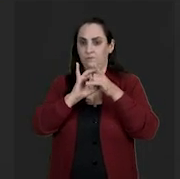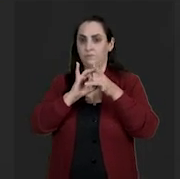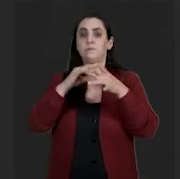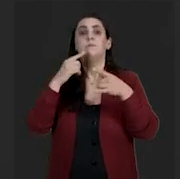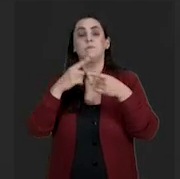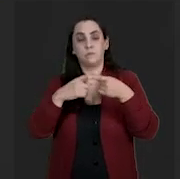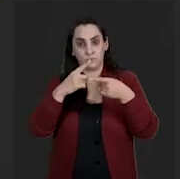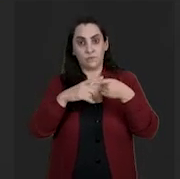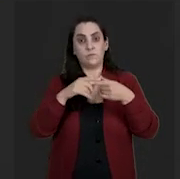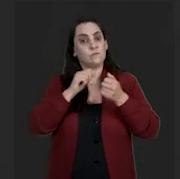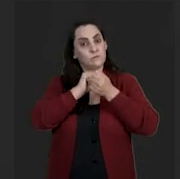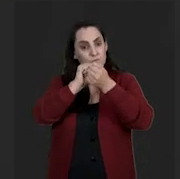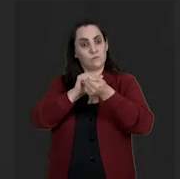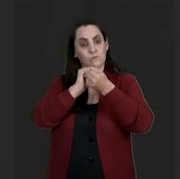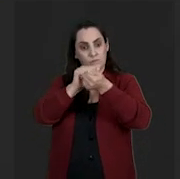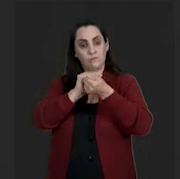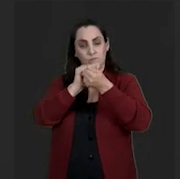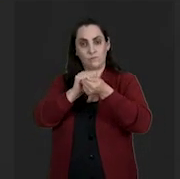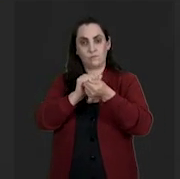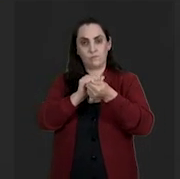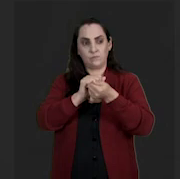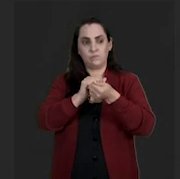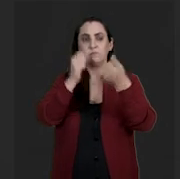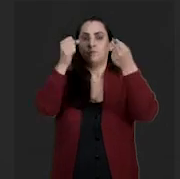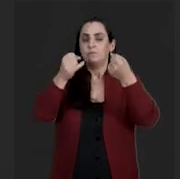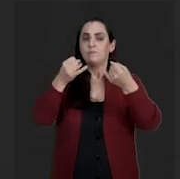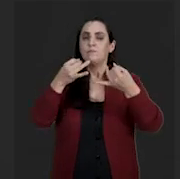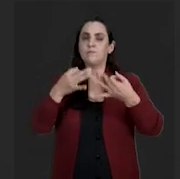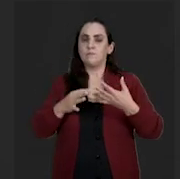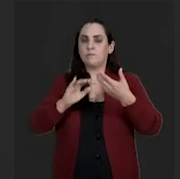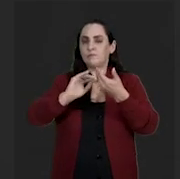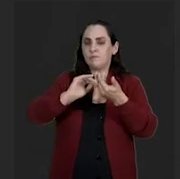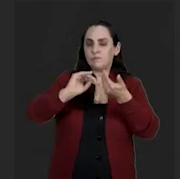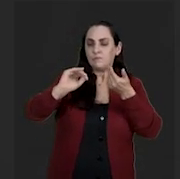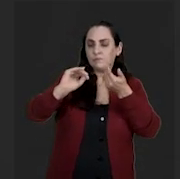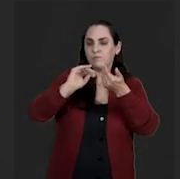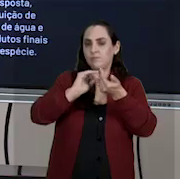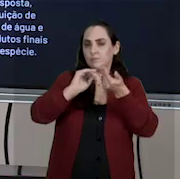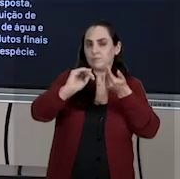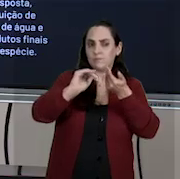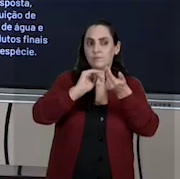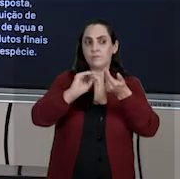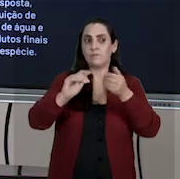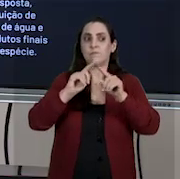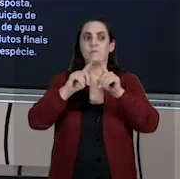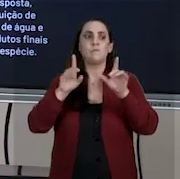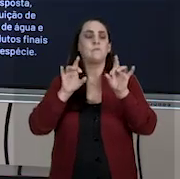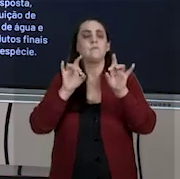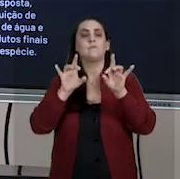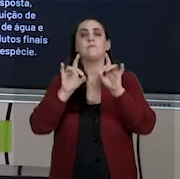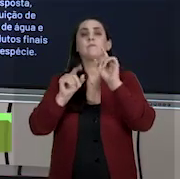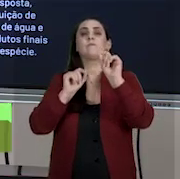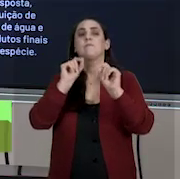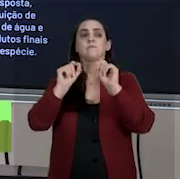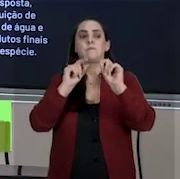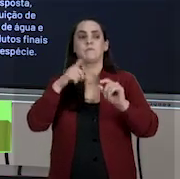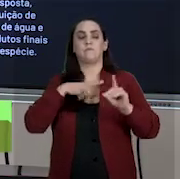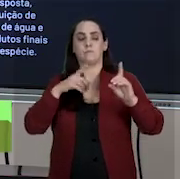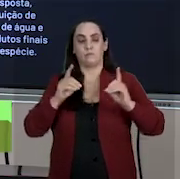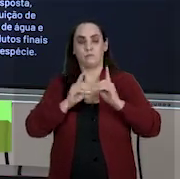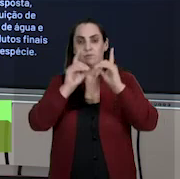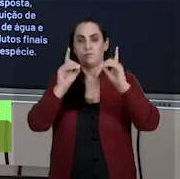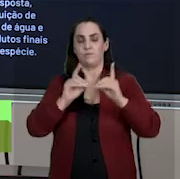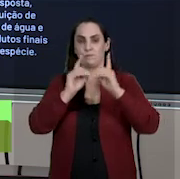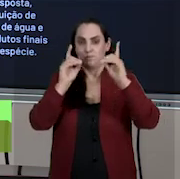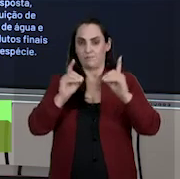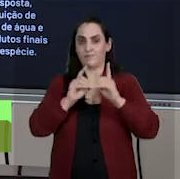A gente explica os sistemas de forma separadinho, mas isso é só para ter uma questão de didática. Os sistemas